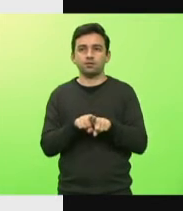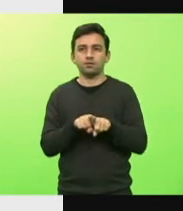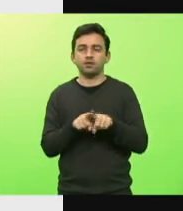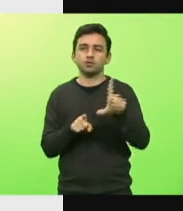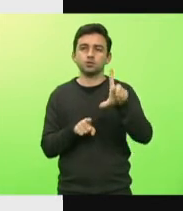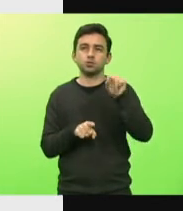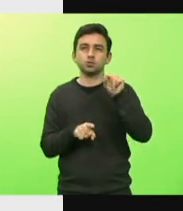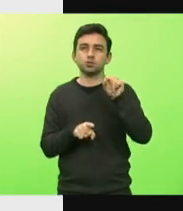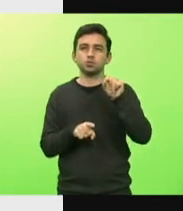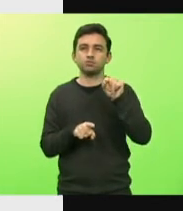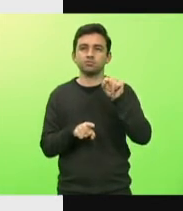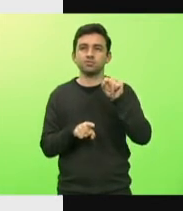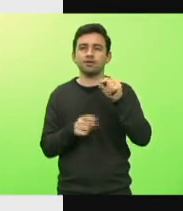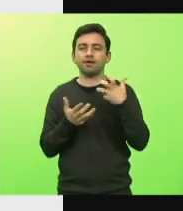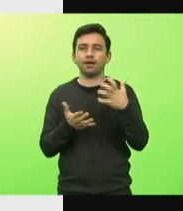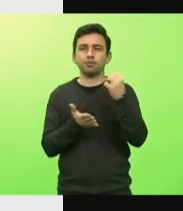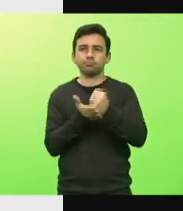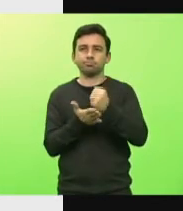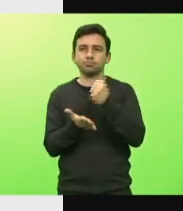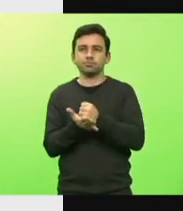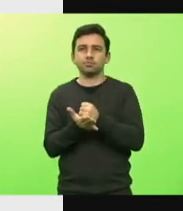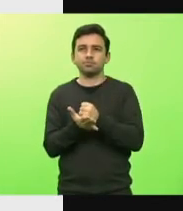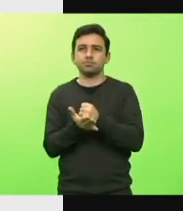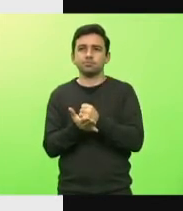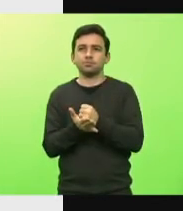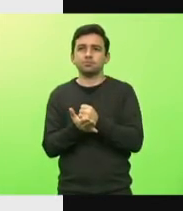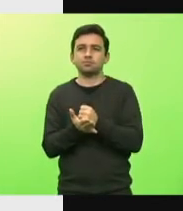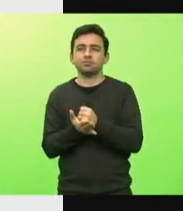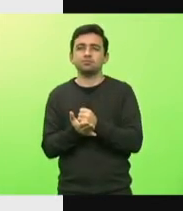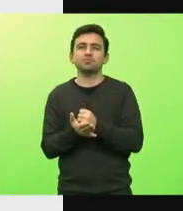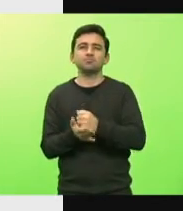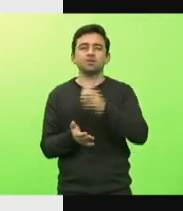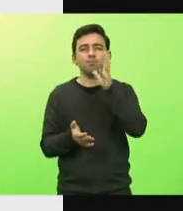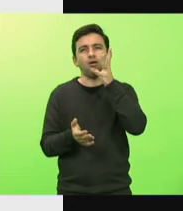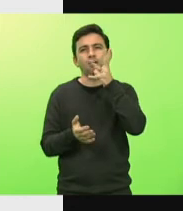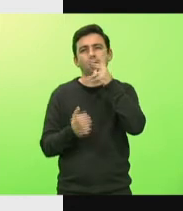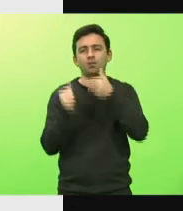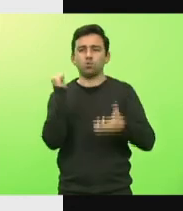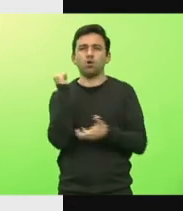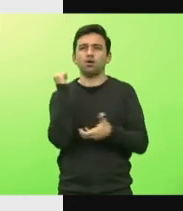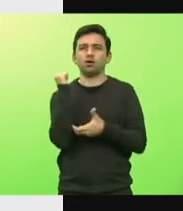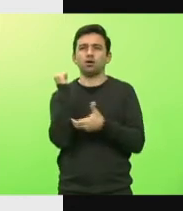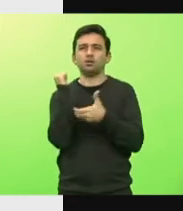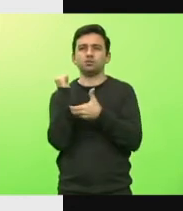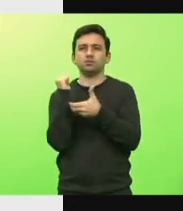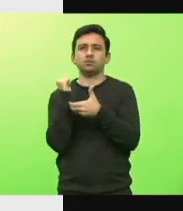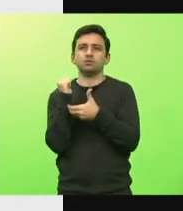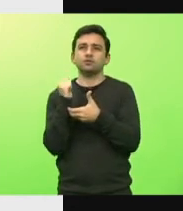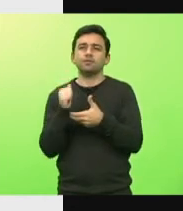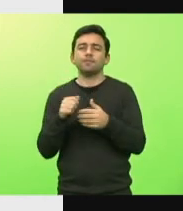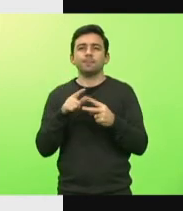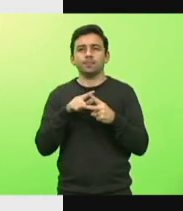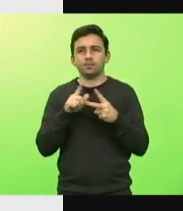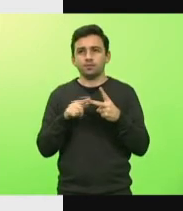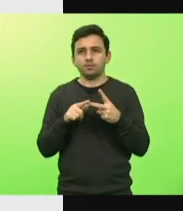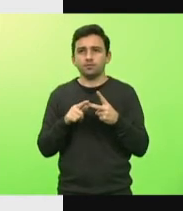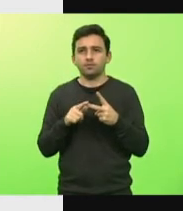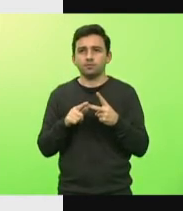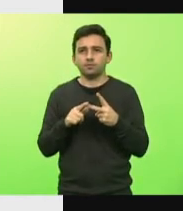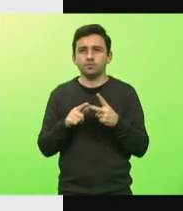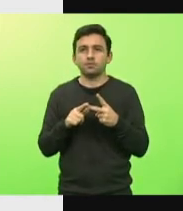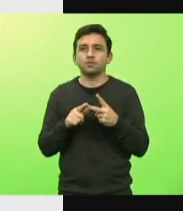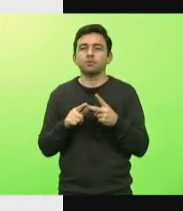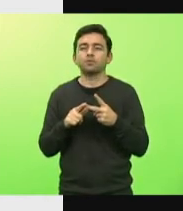celebrar um aditivo contratual, processo conhecido por ser extremamente burocrático, estabelecendo duas novas condições para